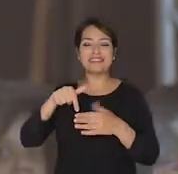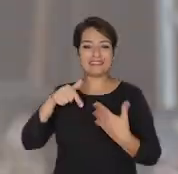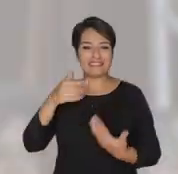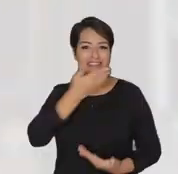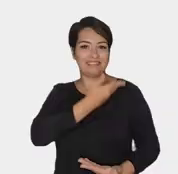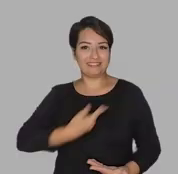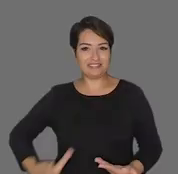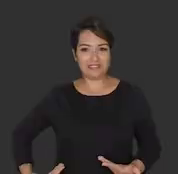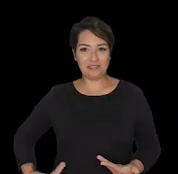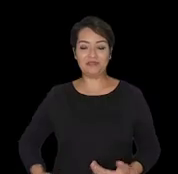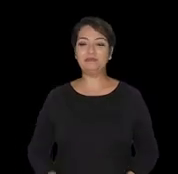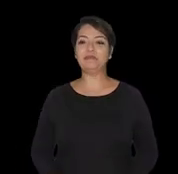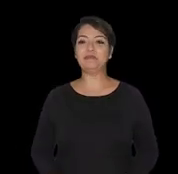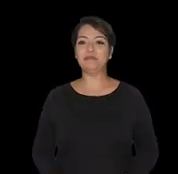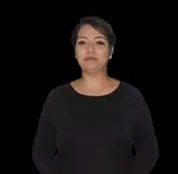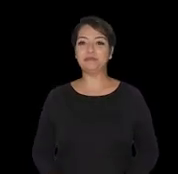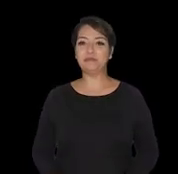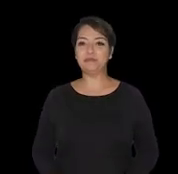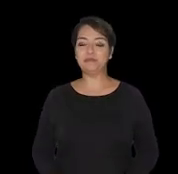governador.